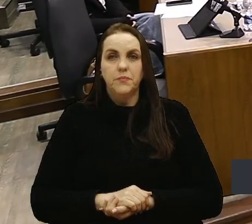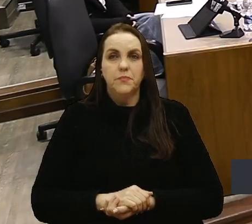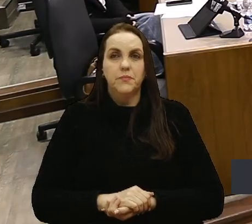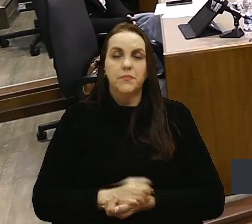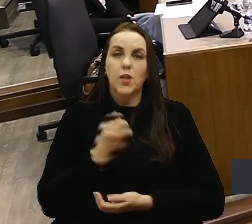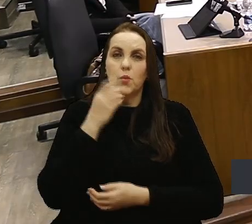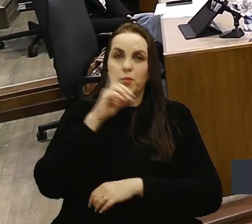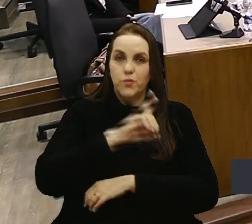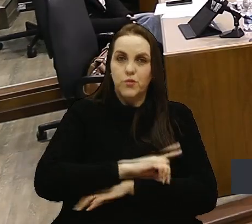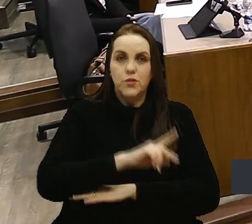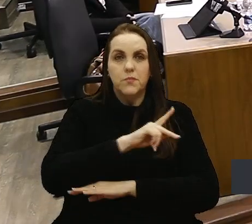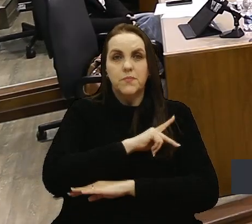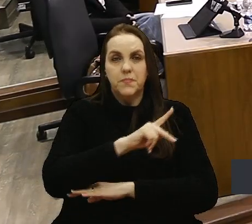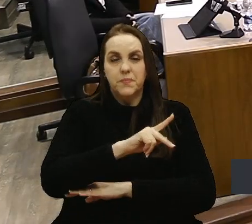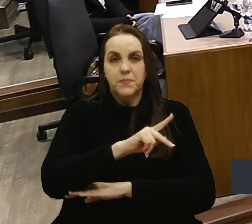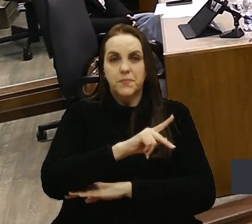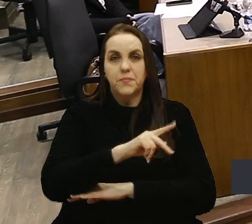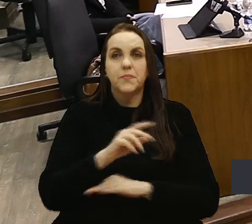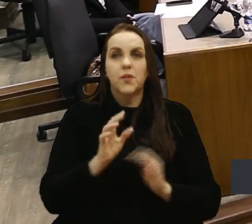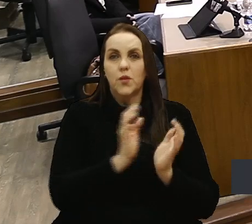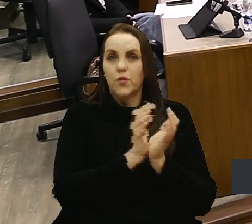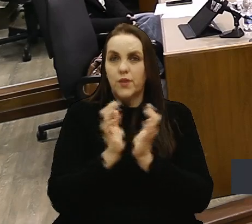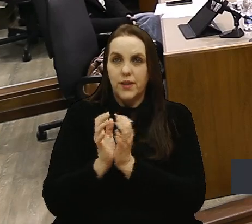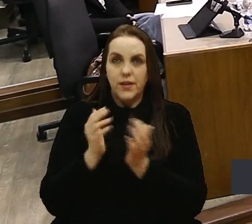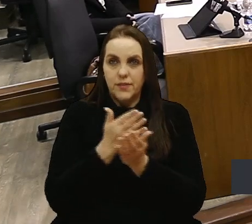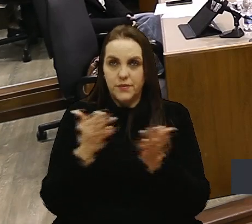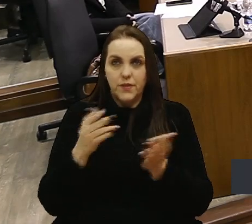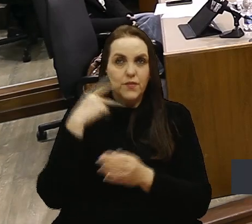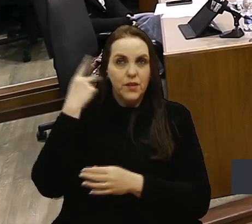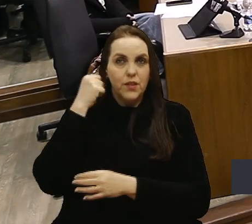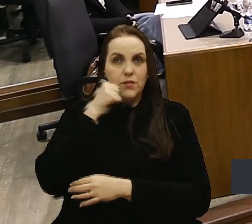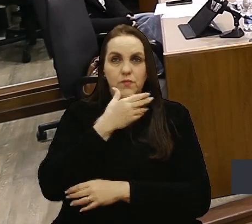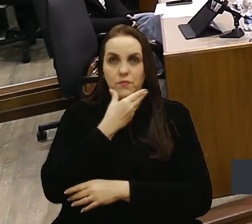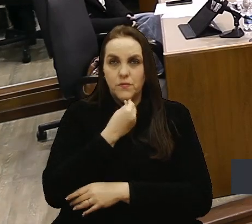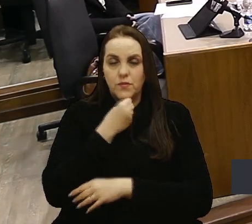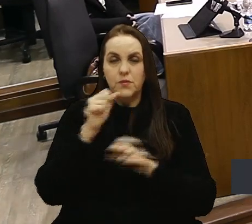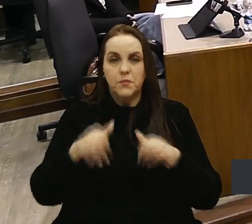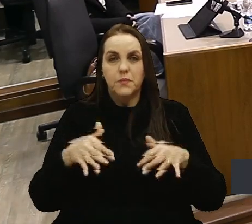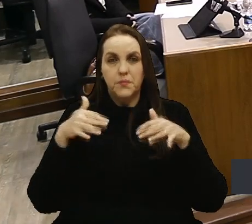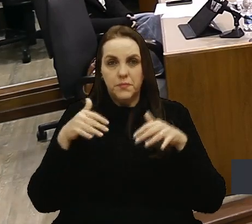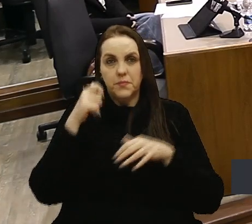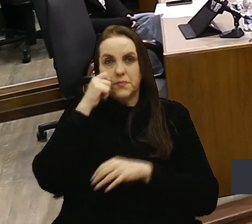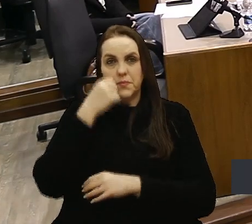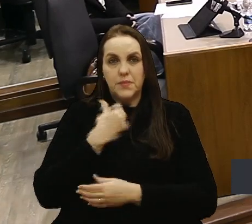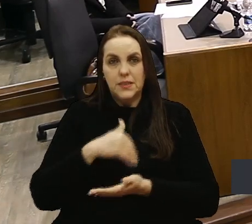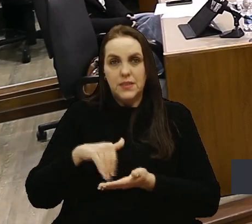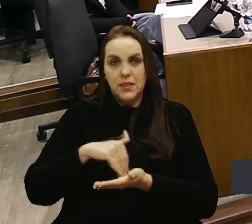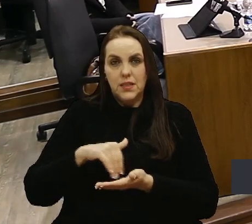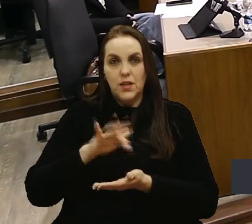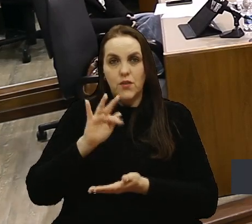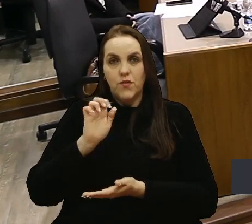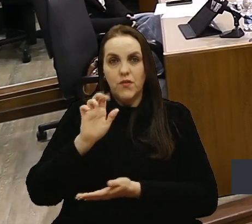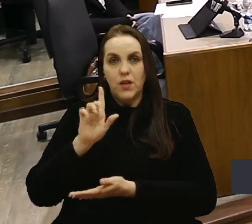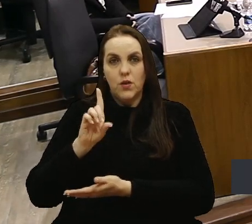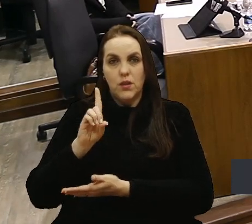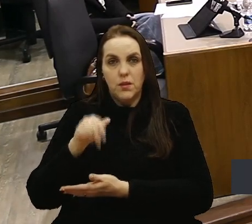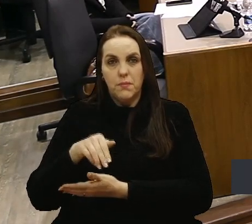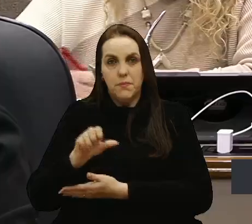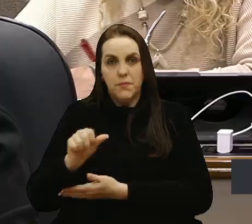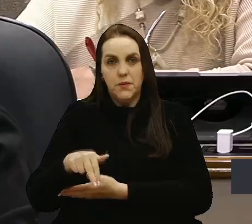Bom dia, senhor presidente, nobres colegas vereadores, quem está aqui no nosso plenário, Toninho Feldman também, seja muito bem-vindo à nossa Casa